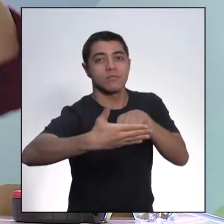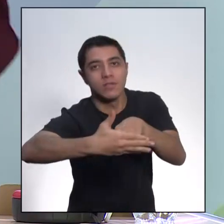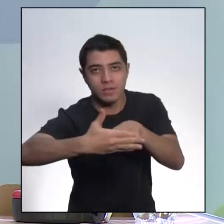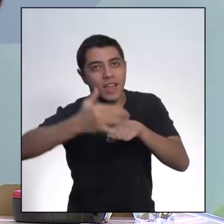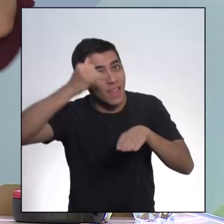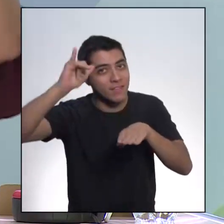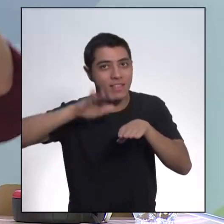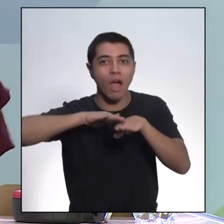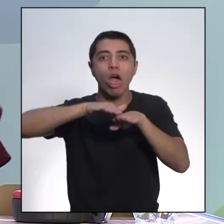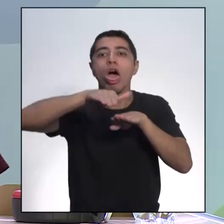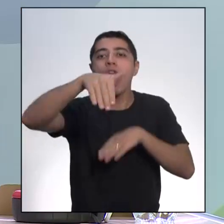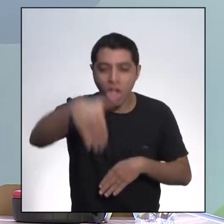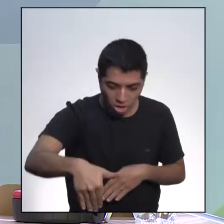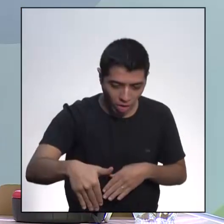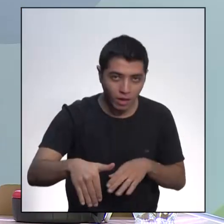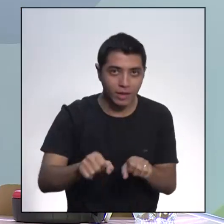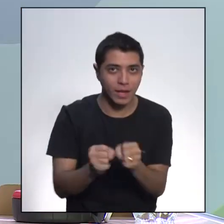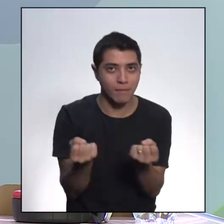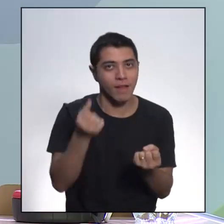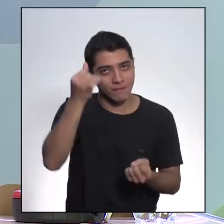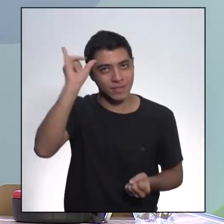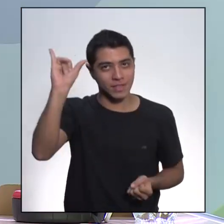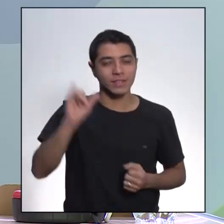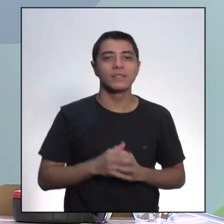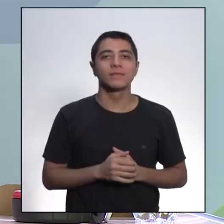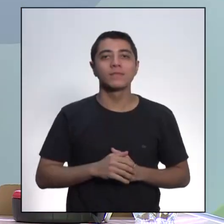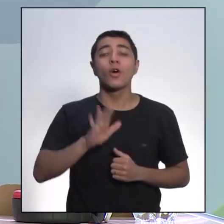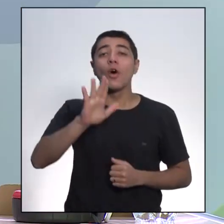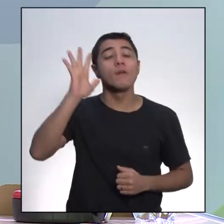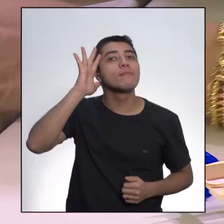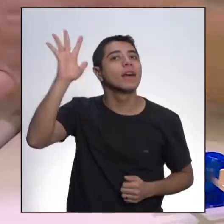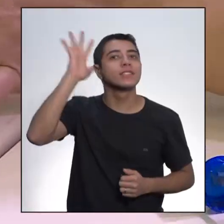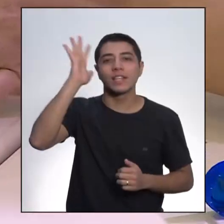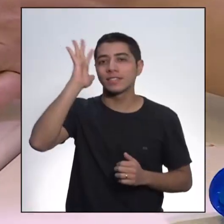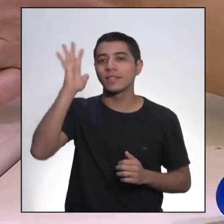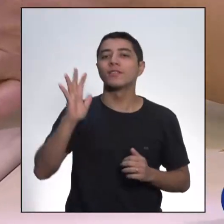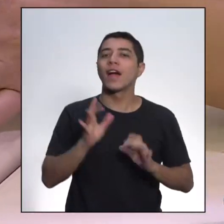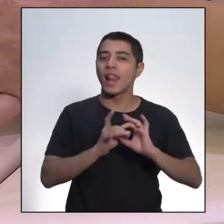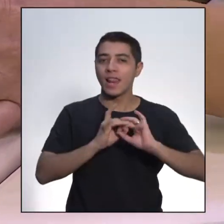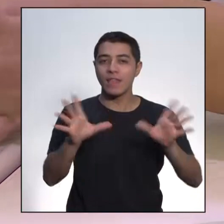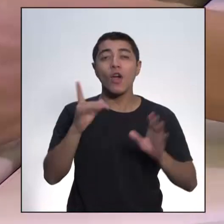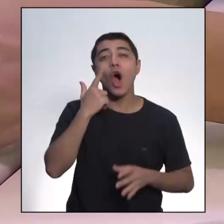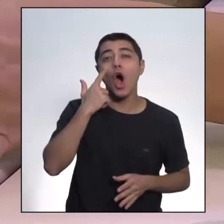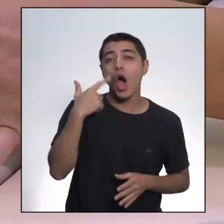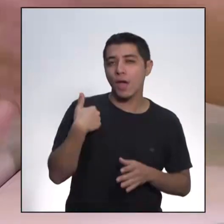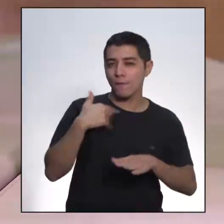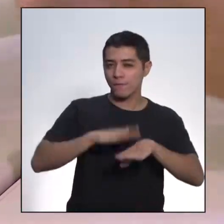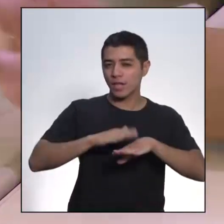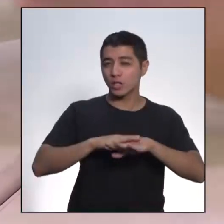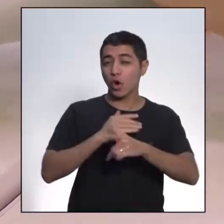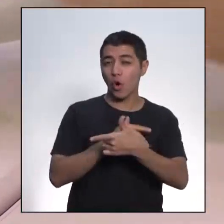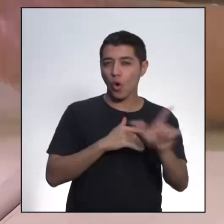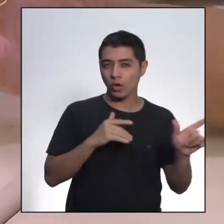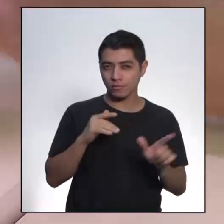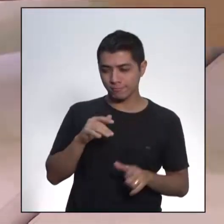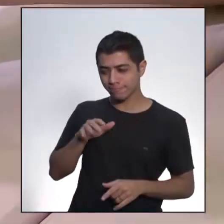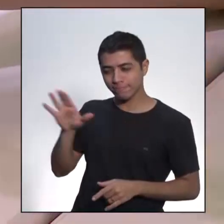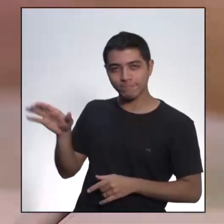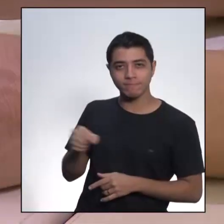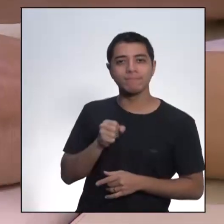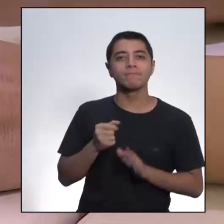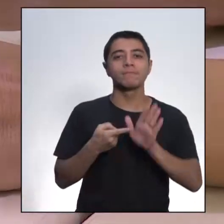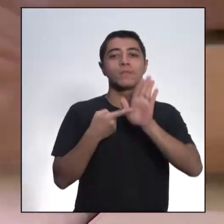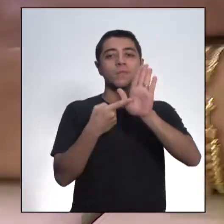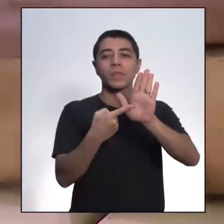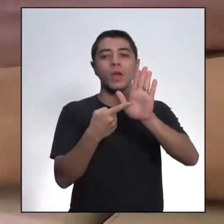a imaginação é o limite. Olha esse aqui que eu fiz. Tá vendo? Ó, eu só usei a mesma